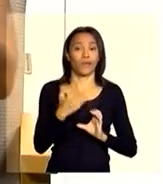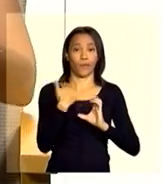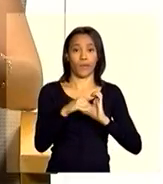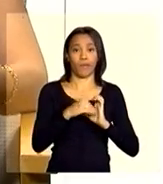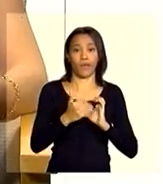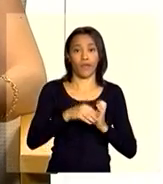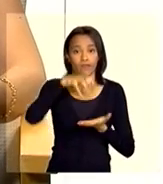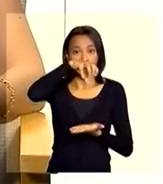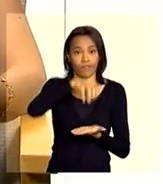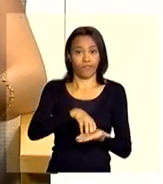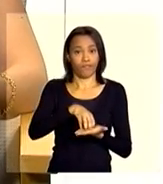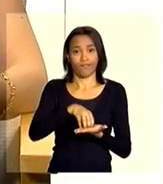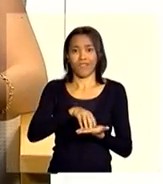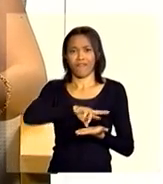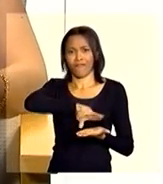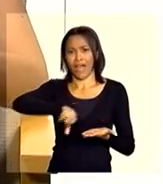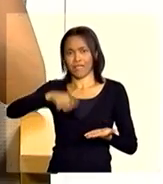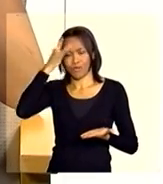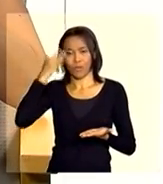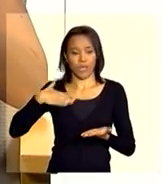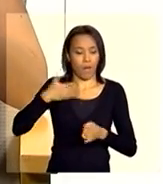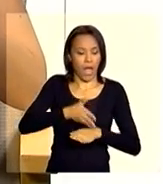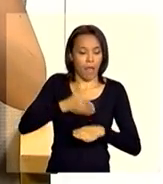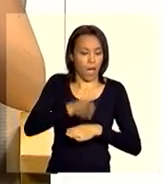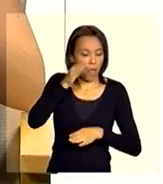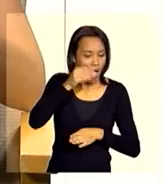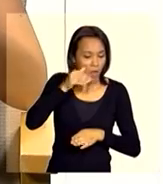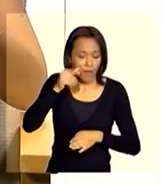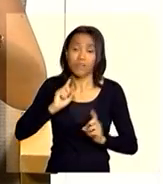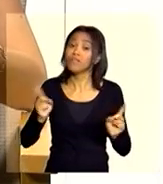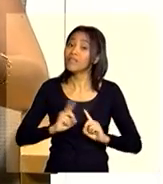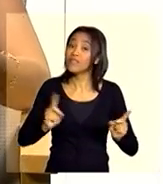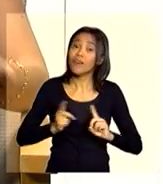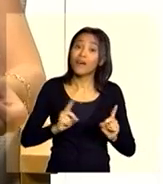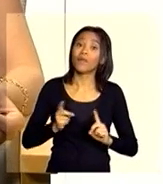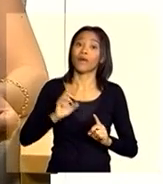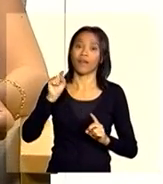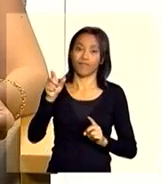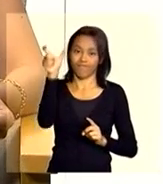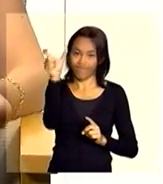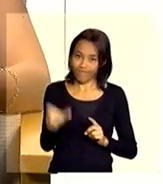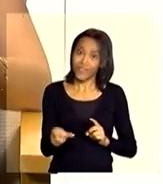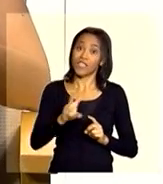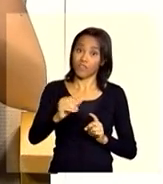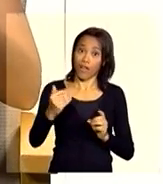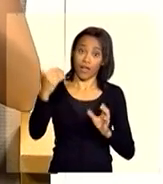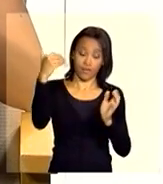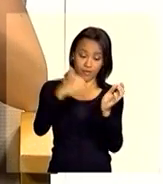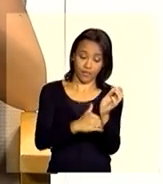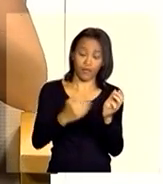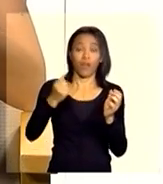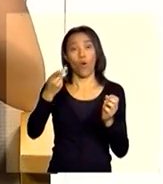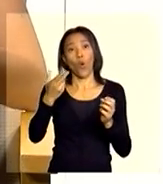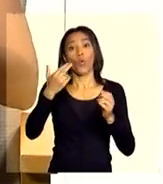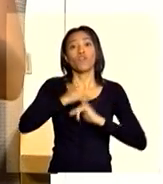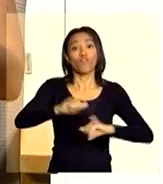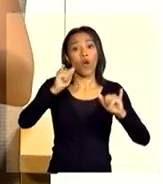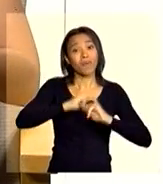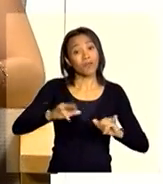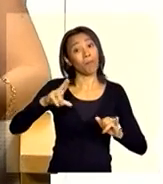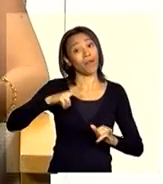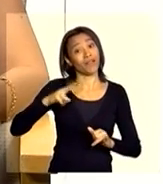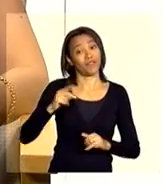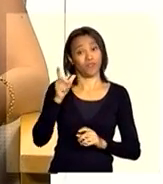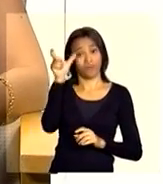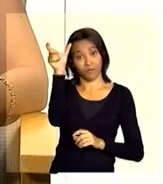várias pessoas têm acesso justamente porque é neste endereço onde vai o usuário e senha ou alguma informação mais restrita que nós